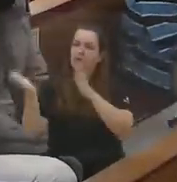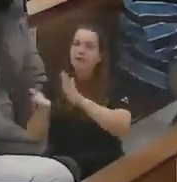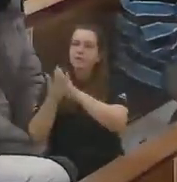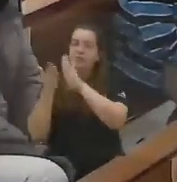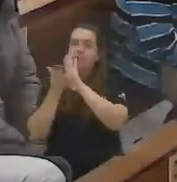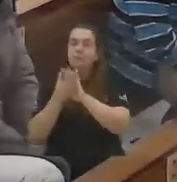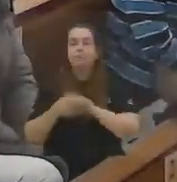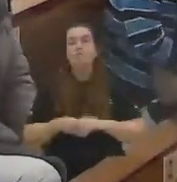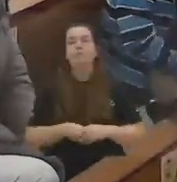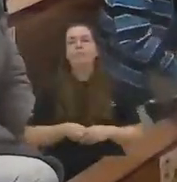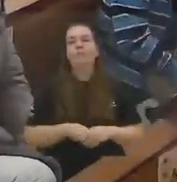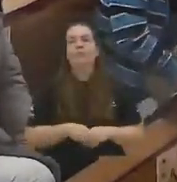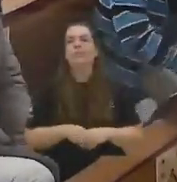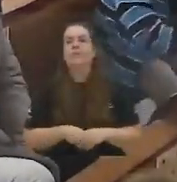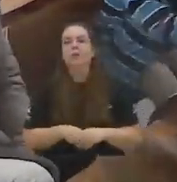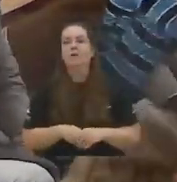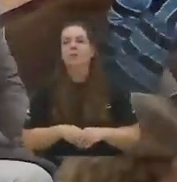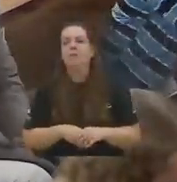seja louvado.